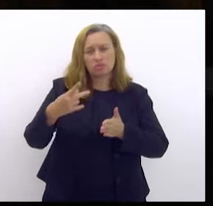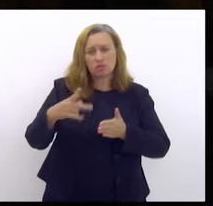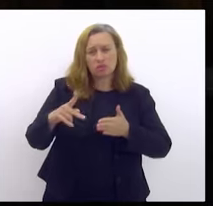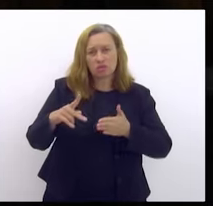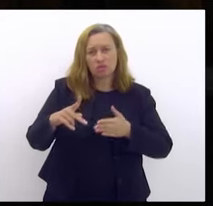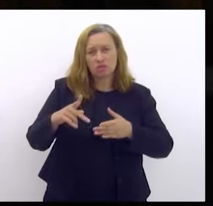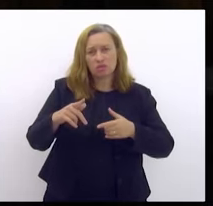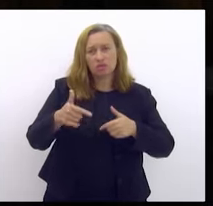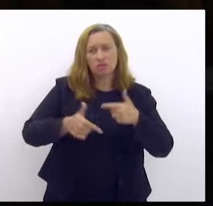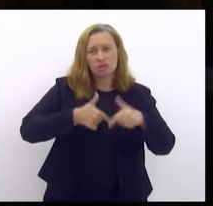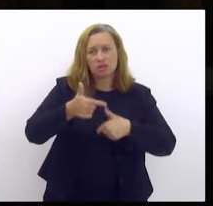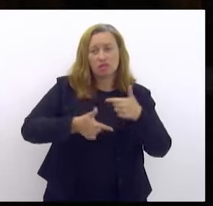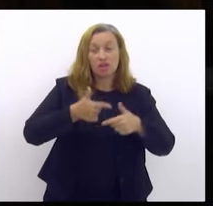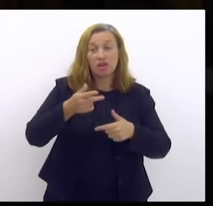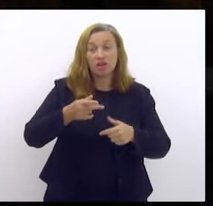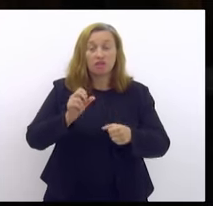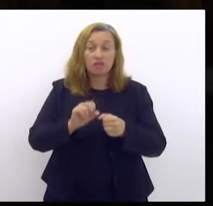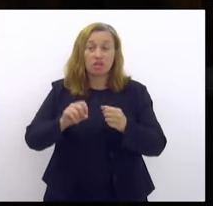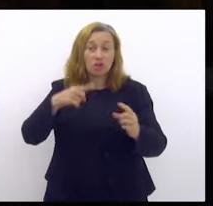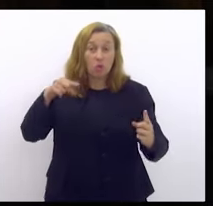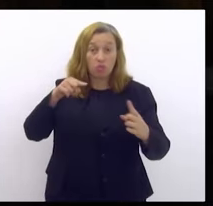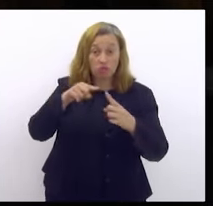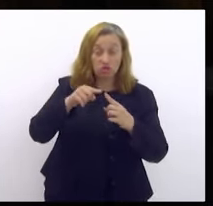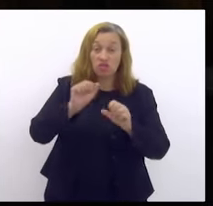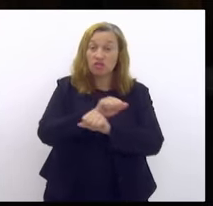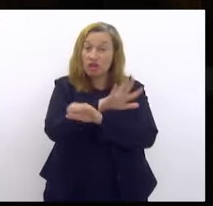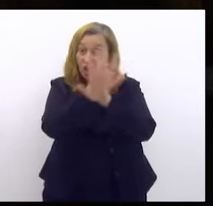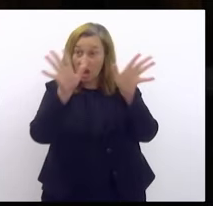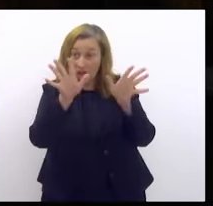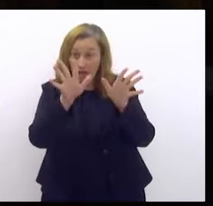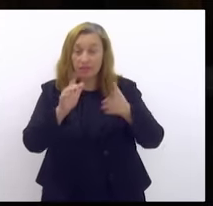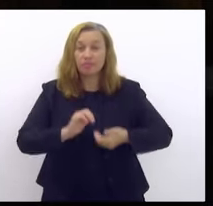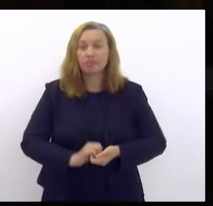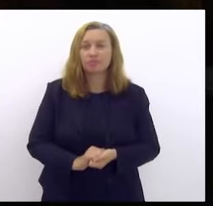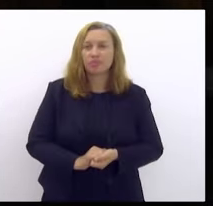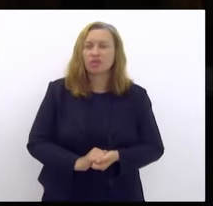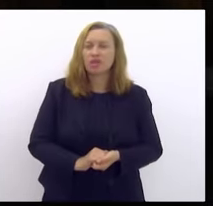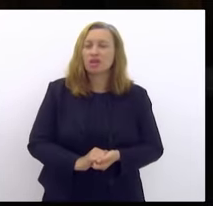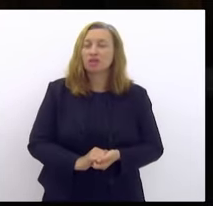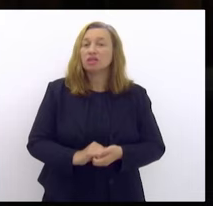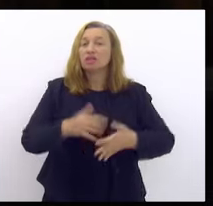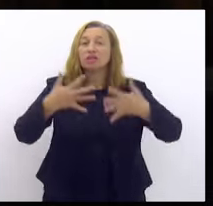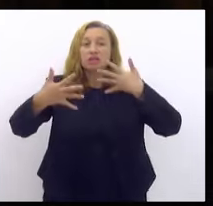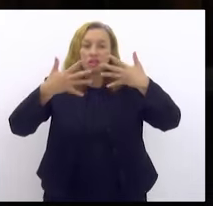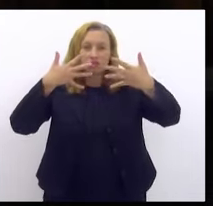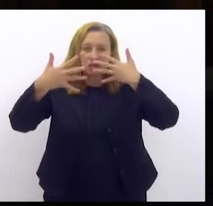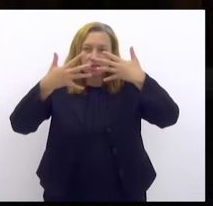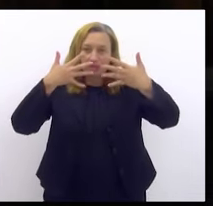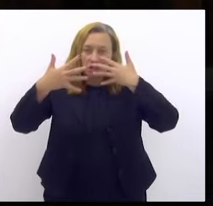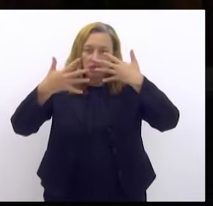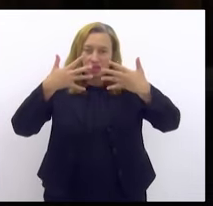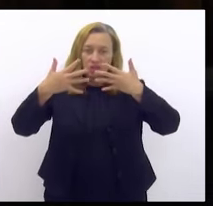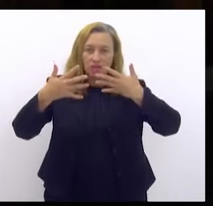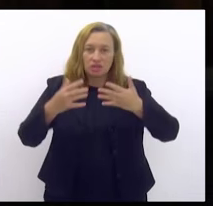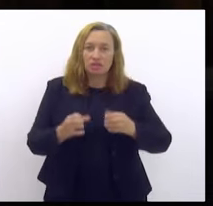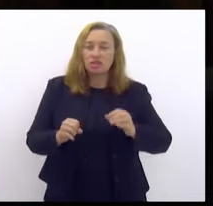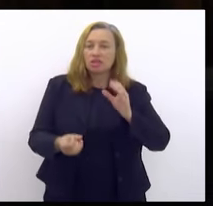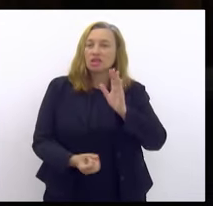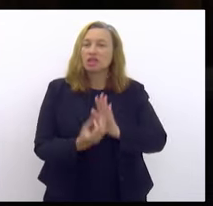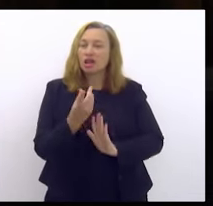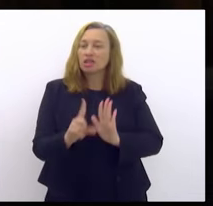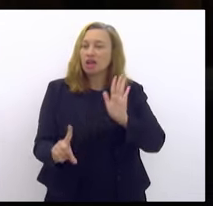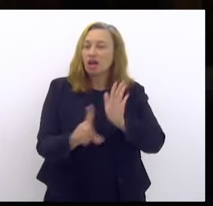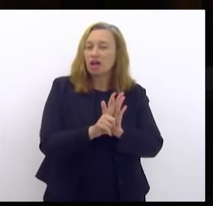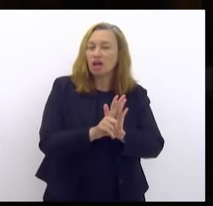de forma objetiva, clara, como tem que ser, dar uma medida de transparência por força de lei, em respeito